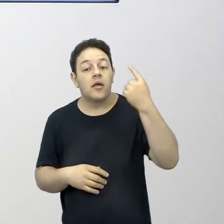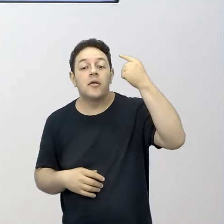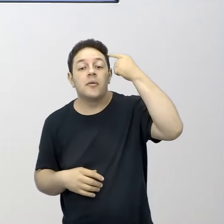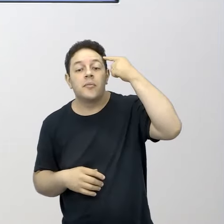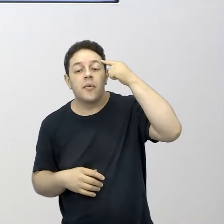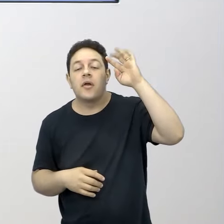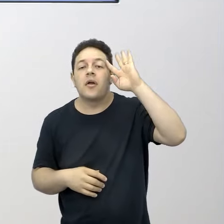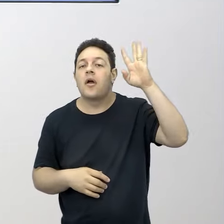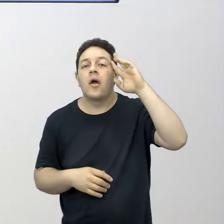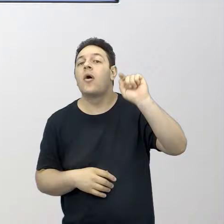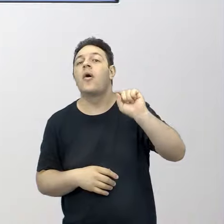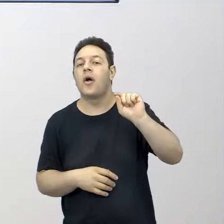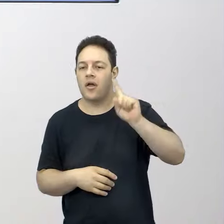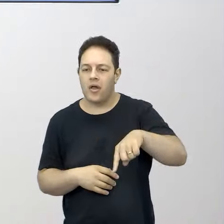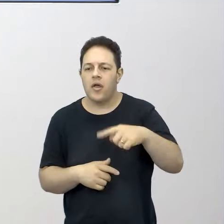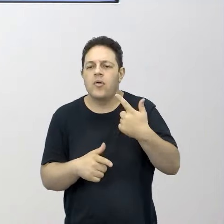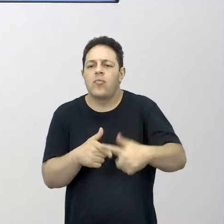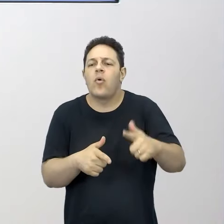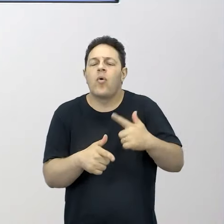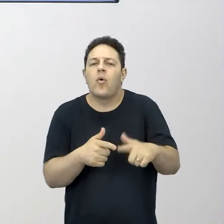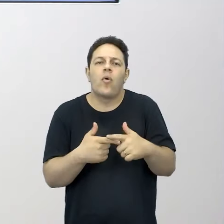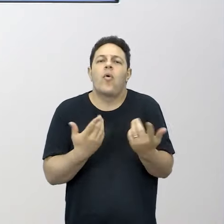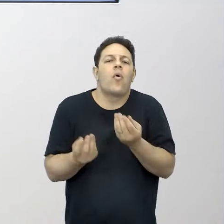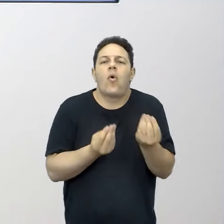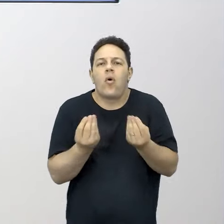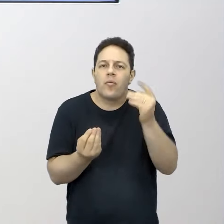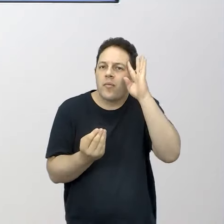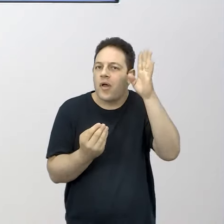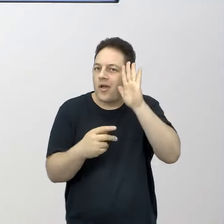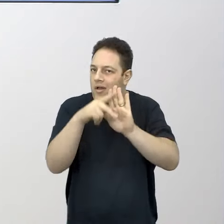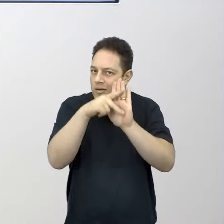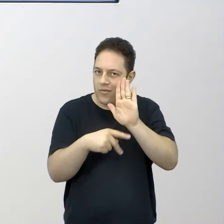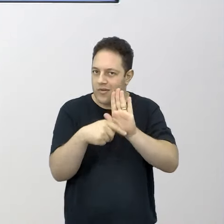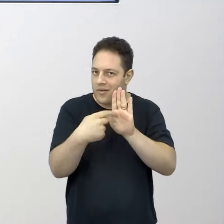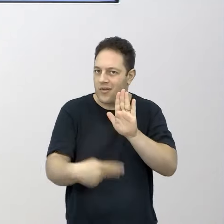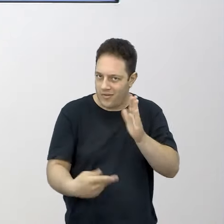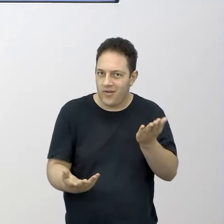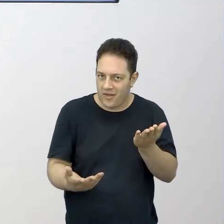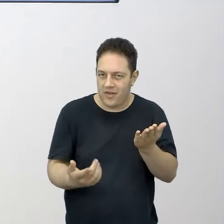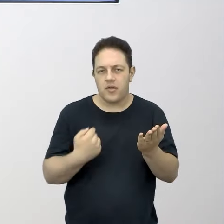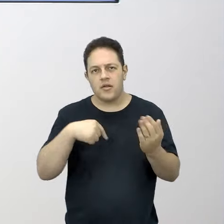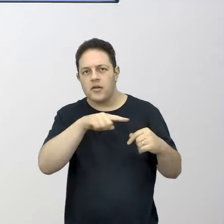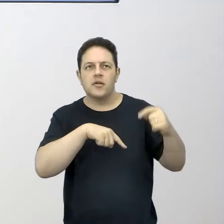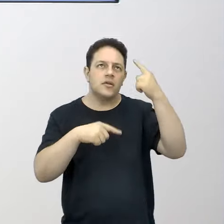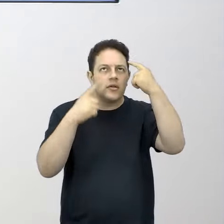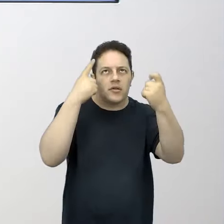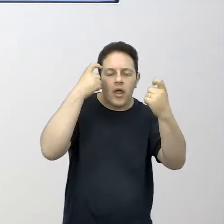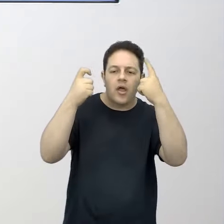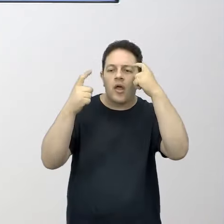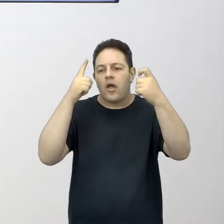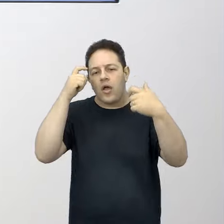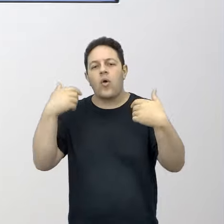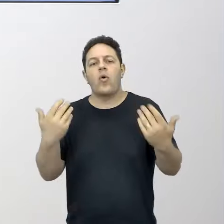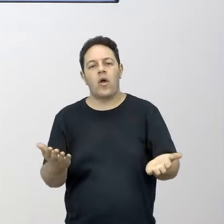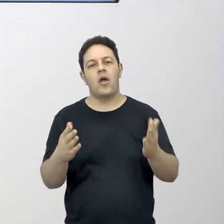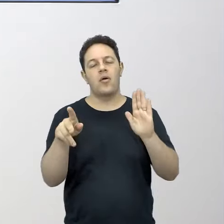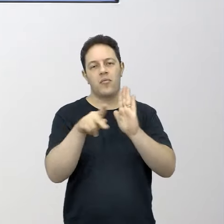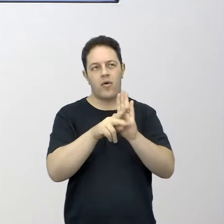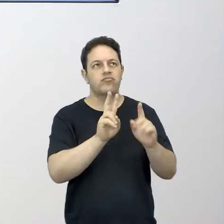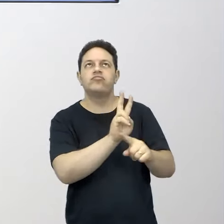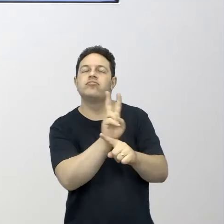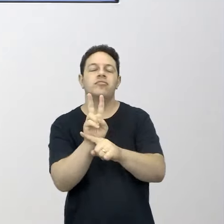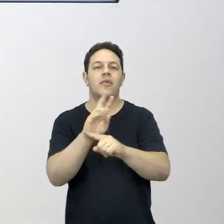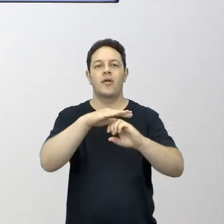a pensar na problemática que a gente vai levantar aí com o nosso projeto, né, com as nossas ideias aí e tal, da Casa